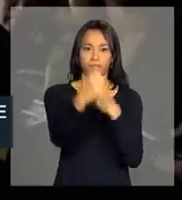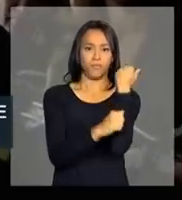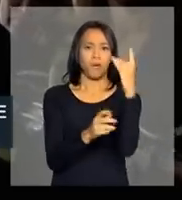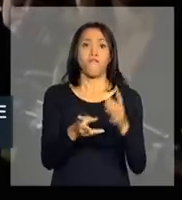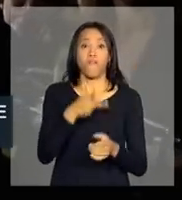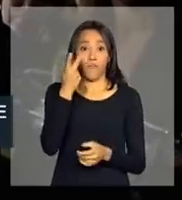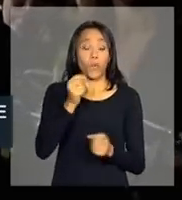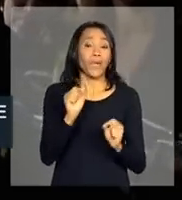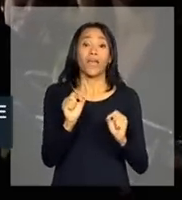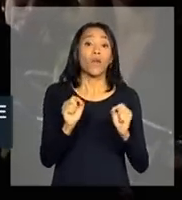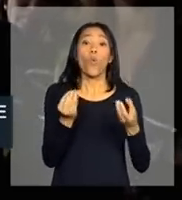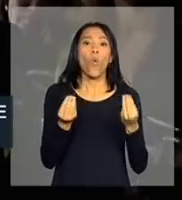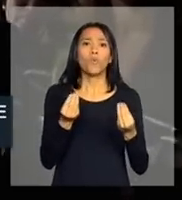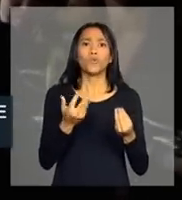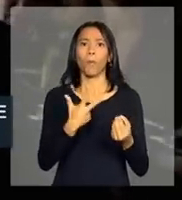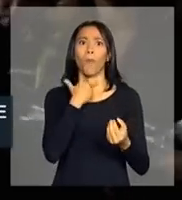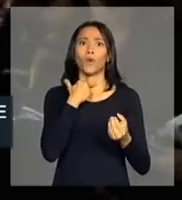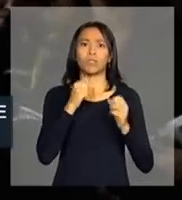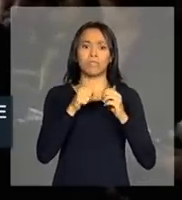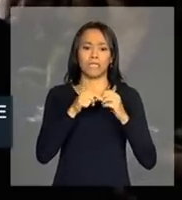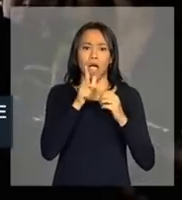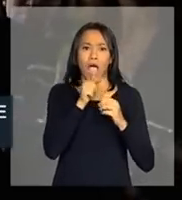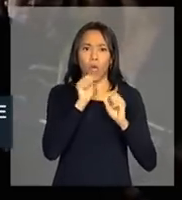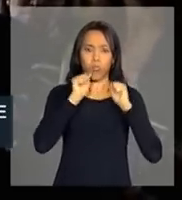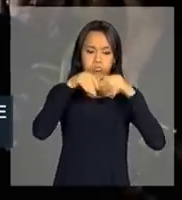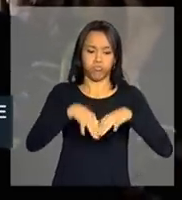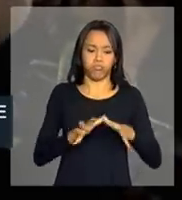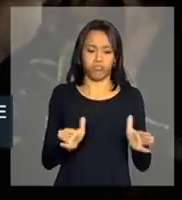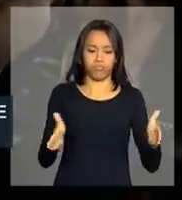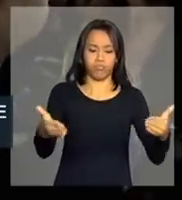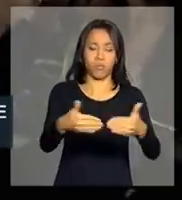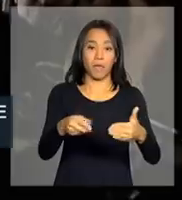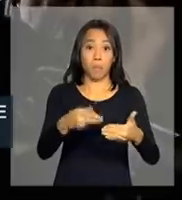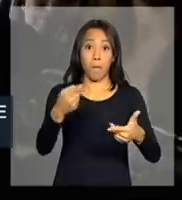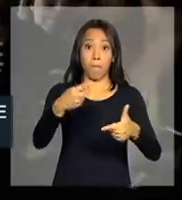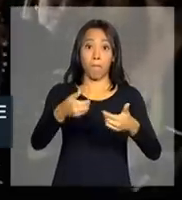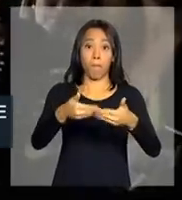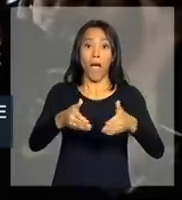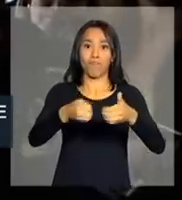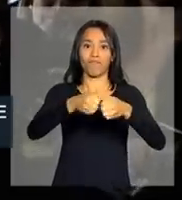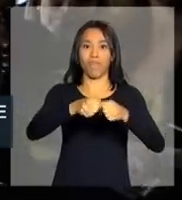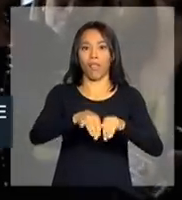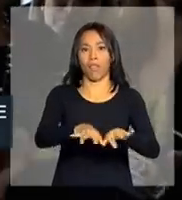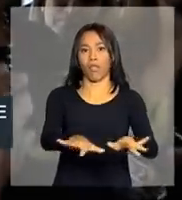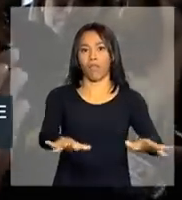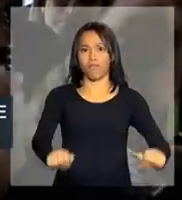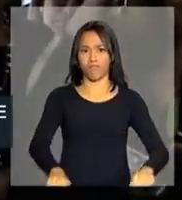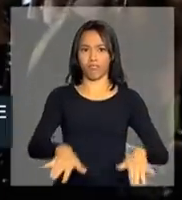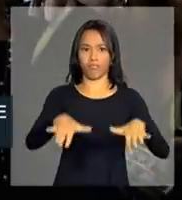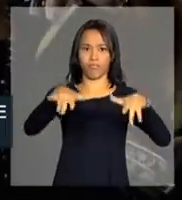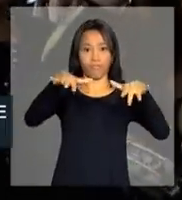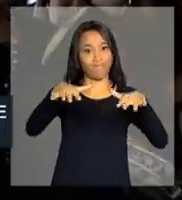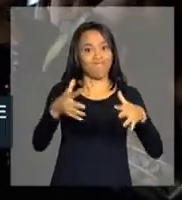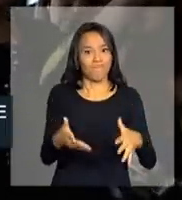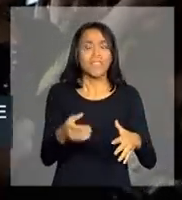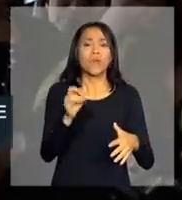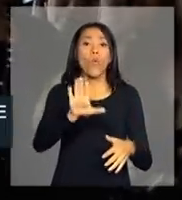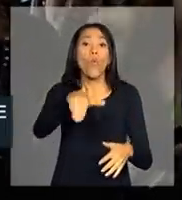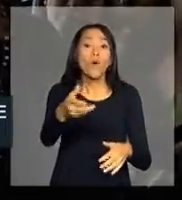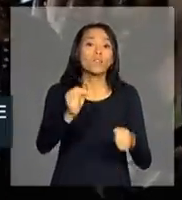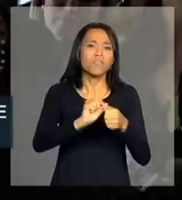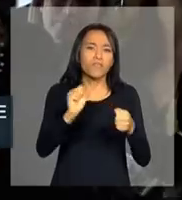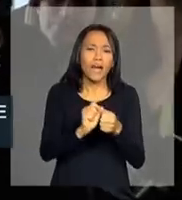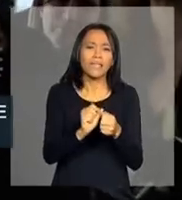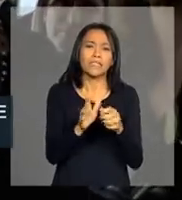não se pode mais fazer grandes reservatórios por causa da área de alagamento. Quando você faz pequenos reservatórios